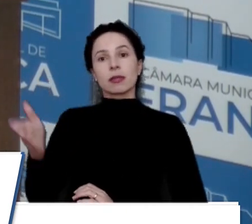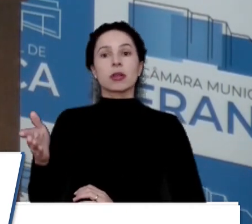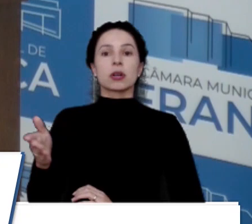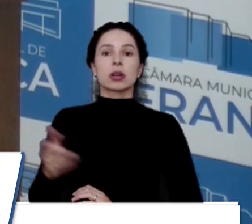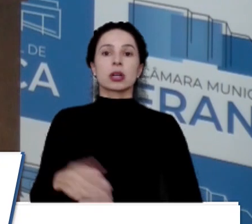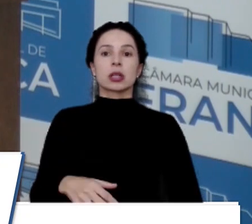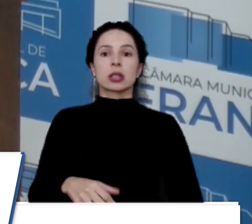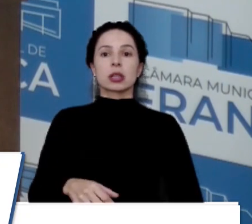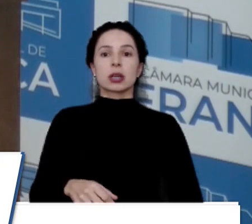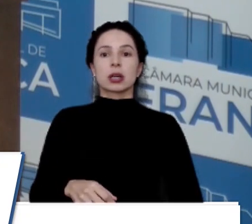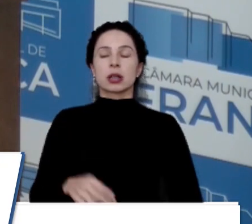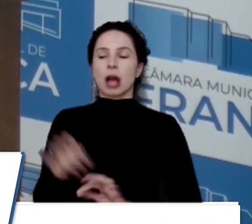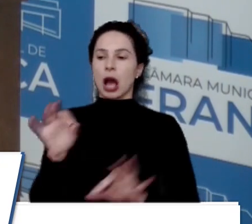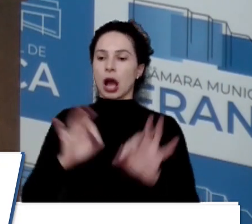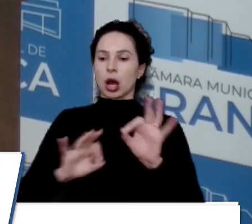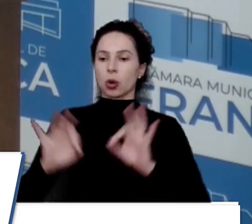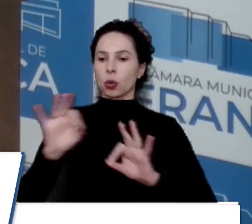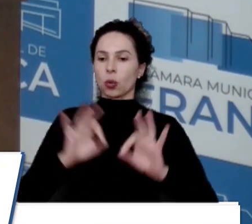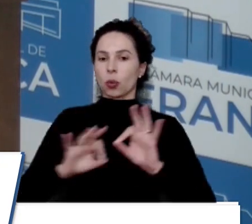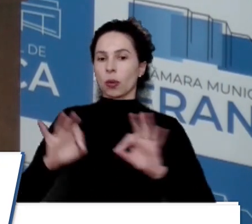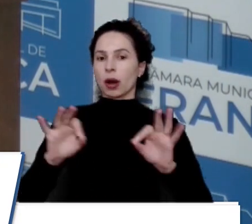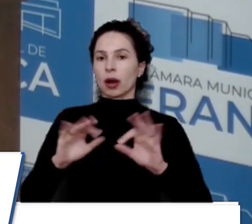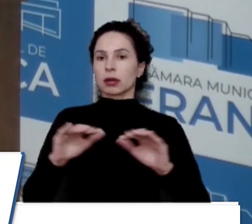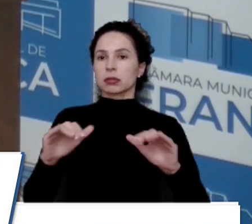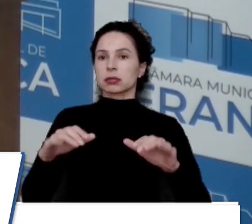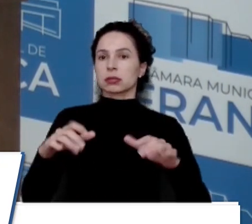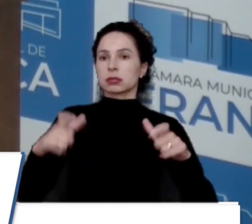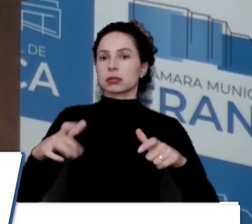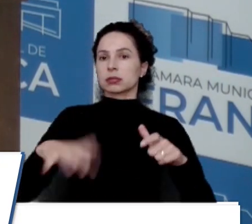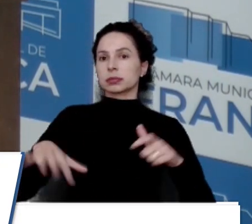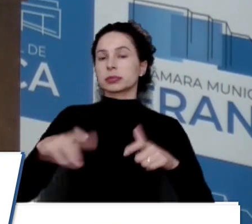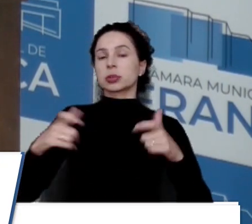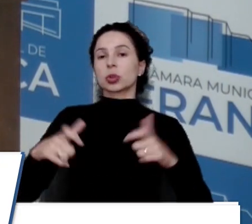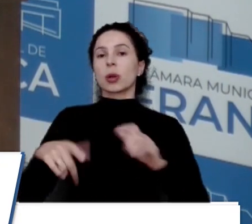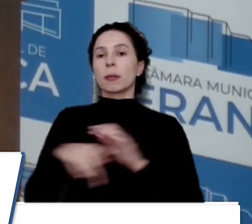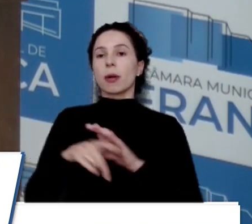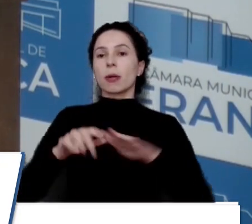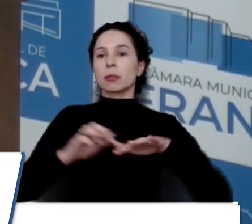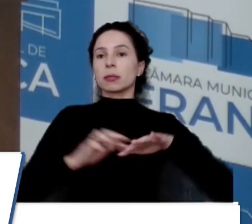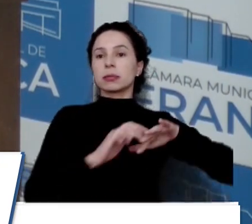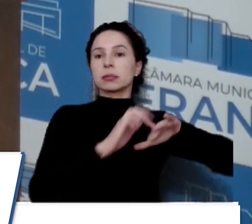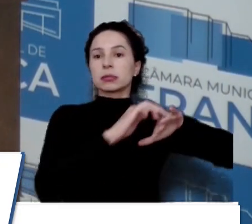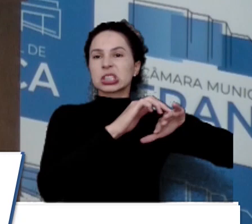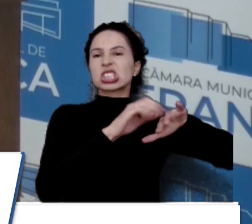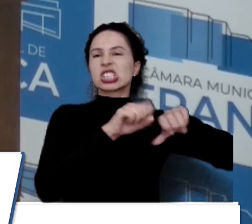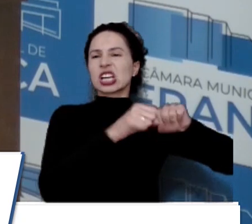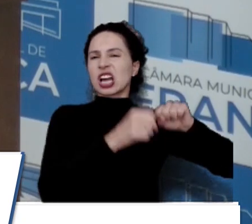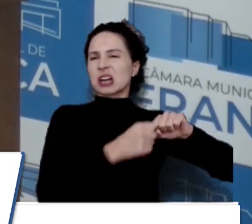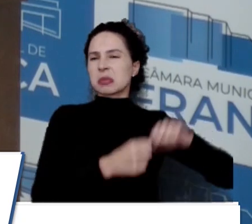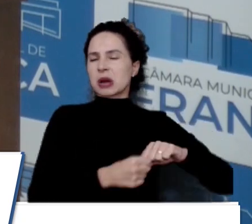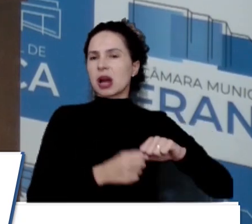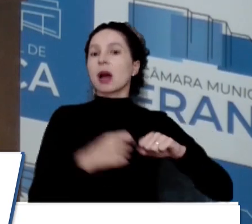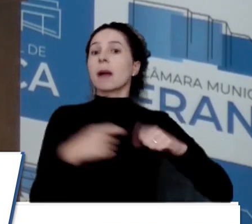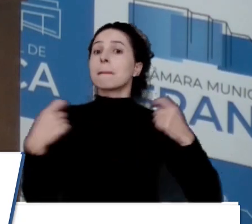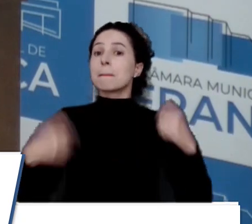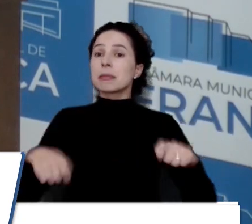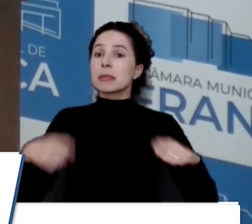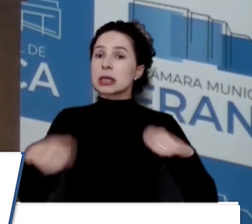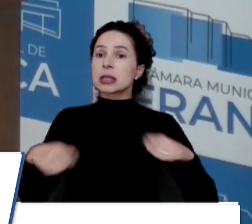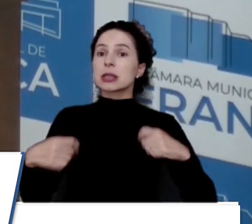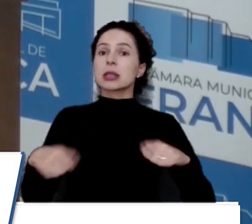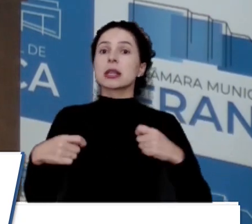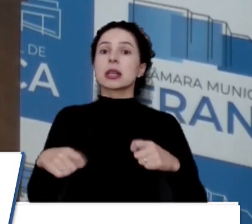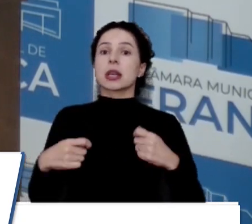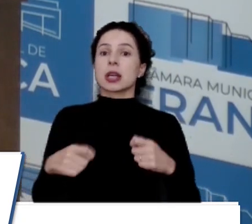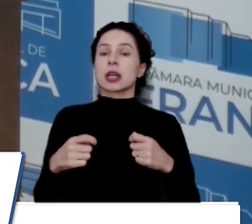arrumando o campo lá tem um local lá que as arquibancadas tinha caído é precisa de fazer